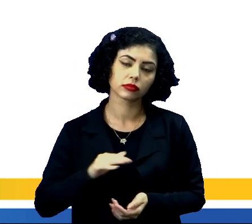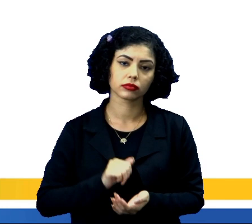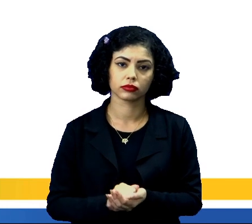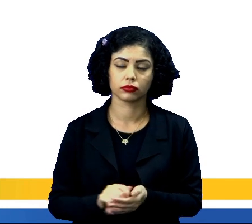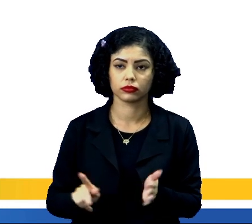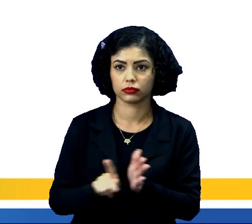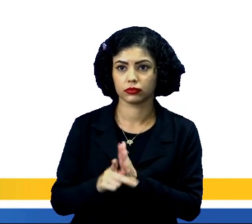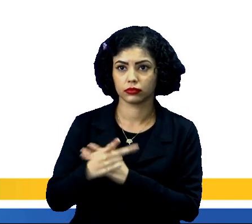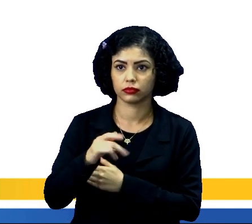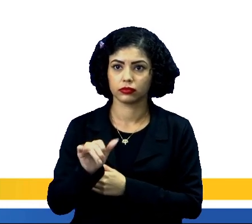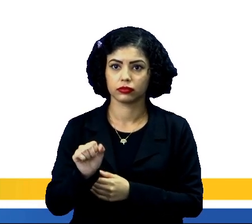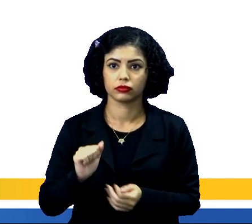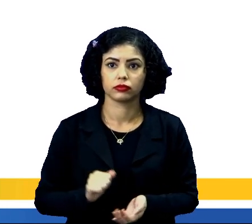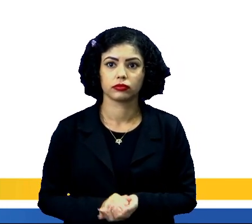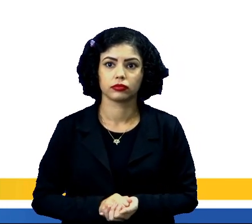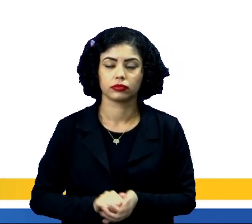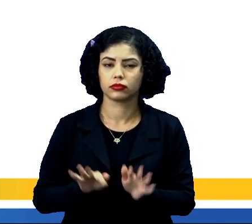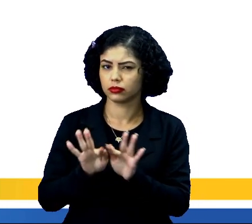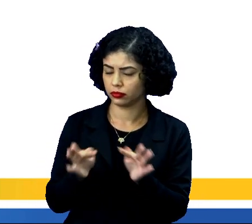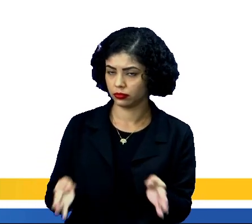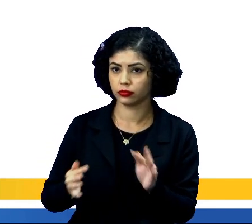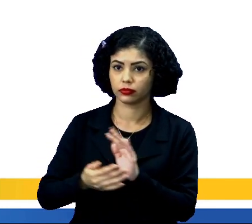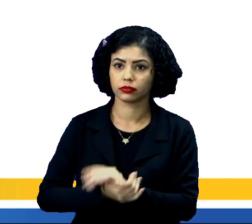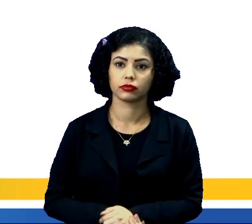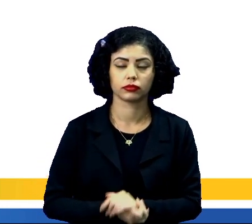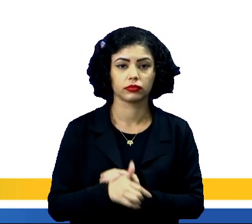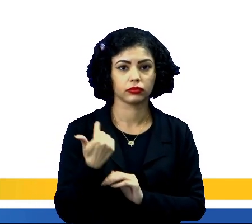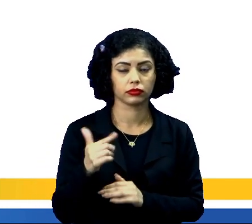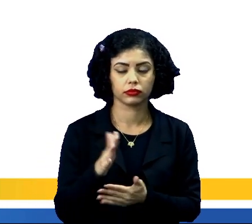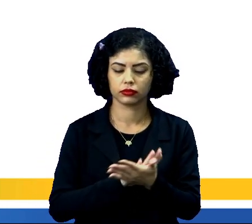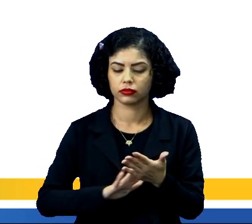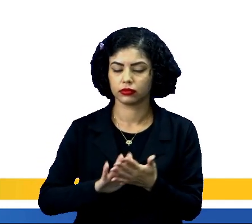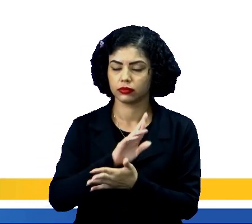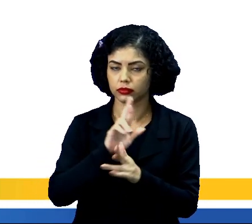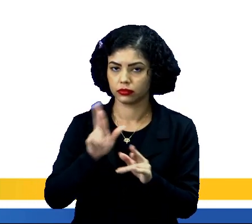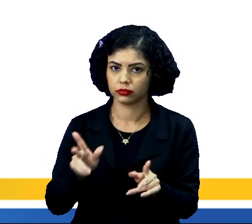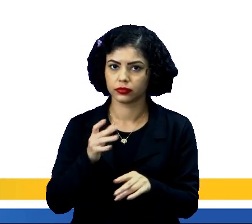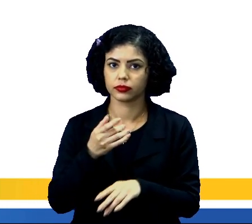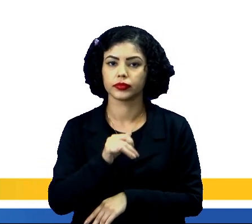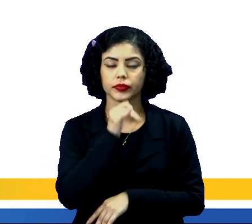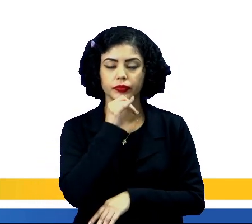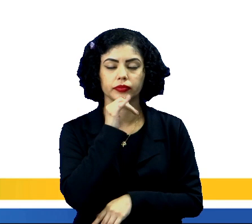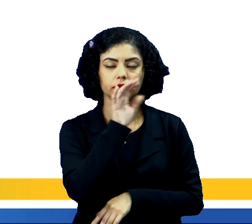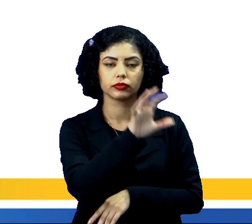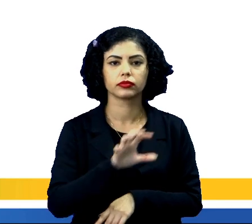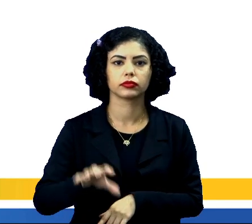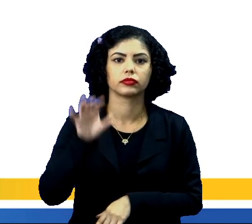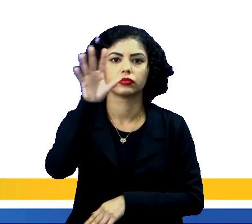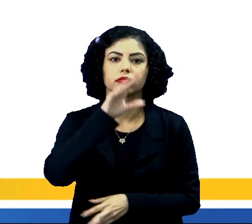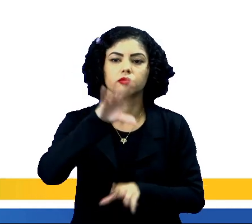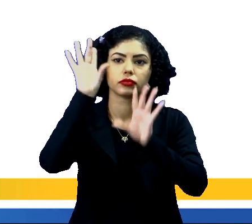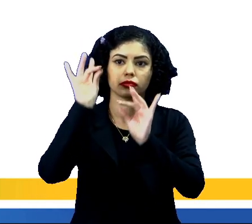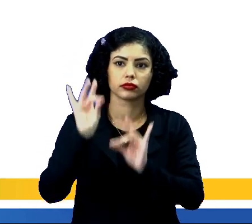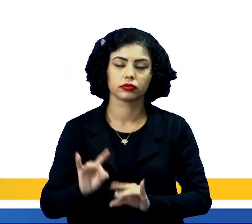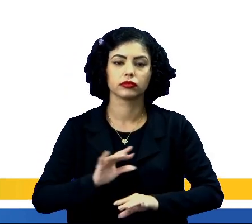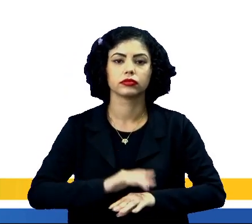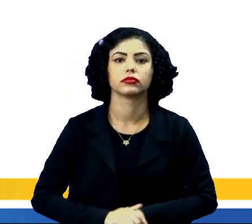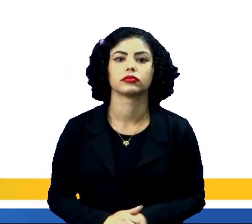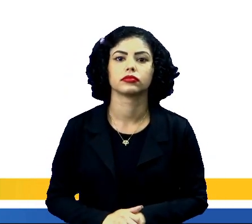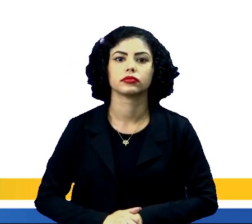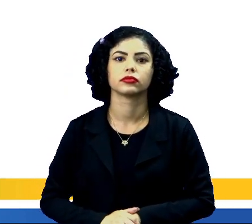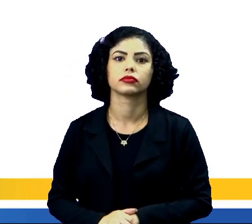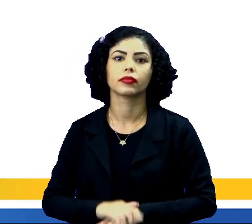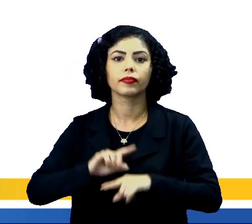do piso, né, são relativamente simples, não tendo variação de um mapa, por exemplo, com aquela riqueza ali de detalhes,